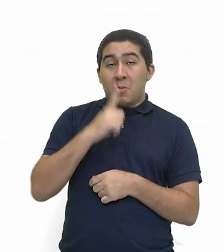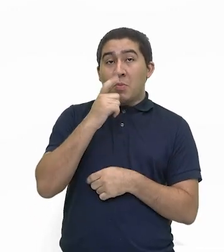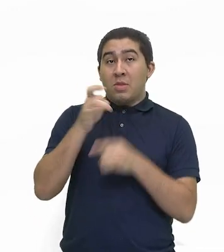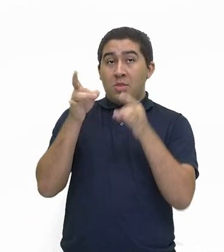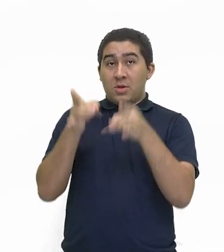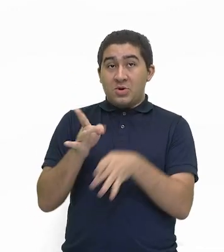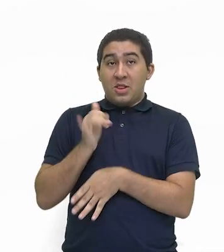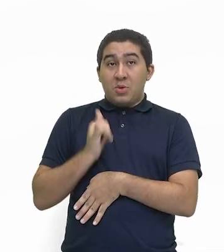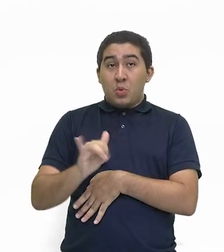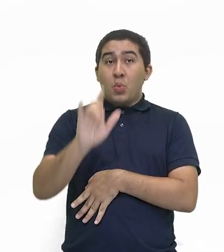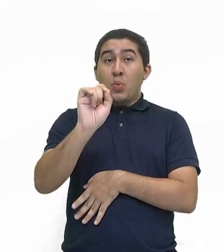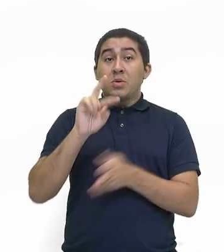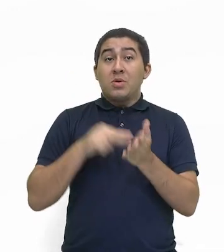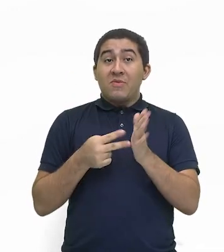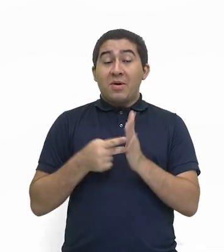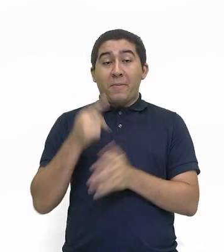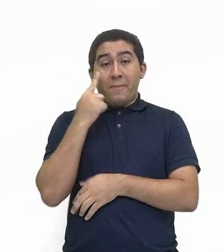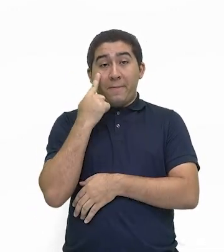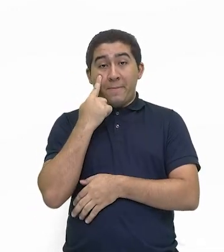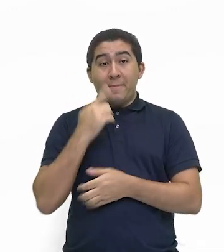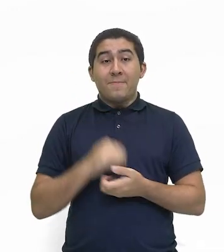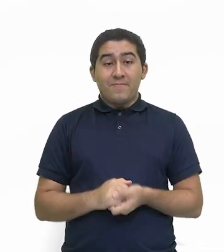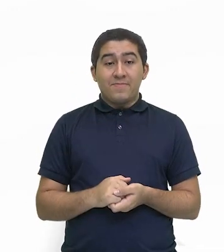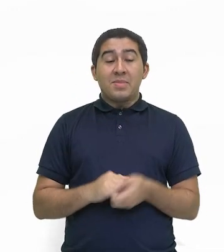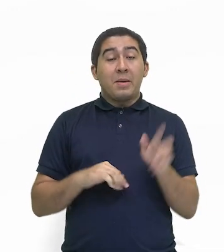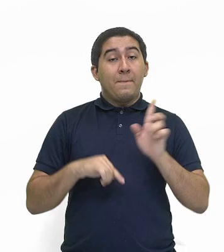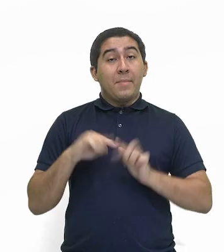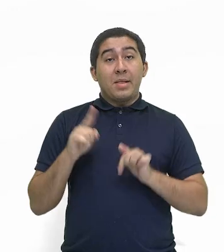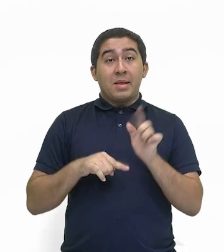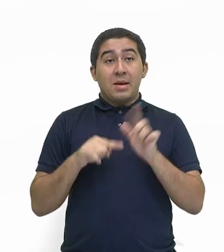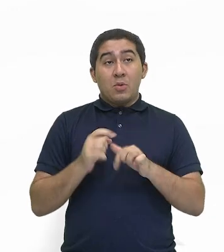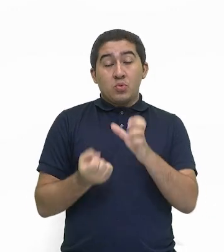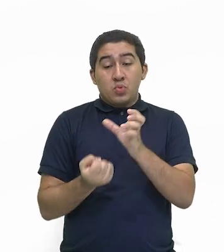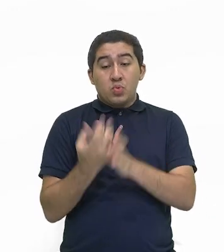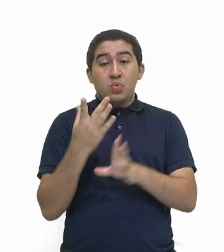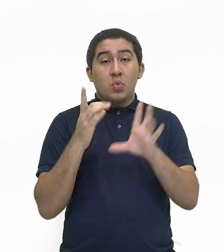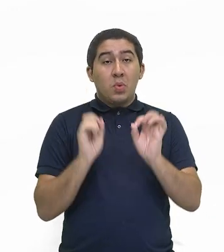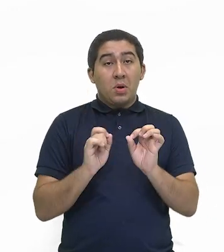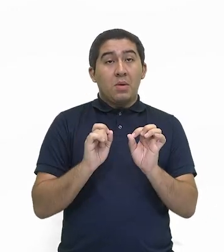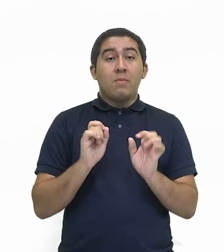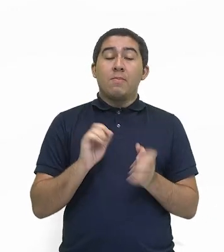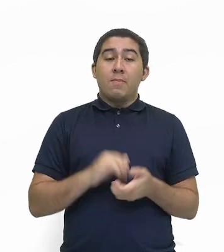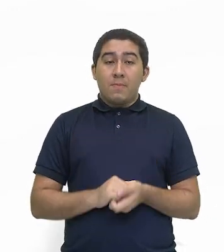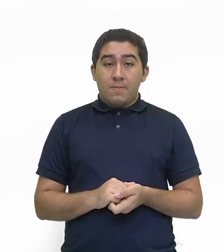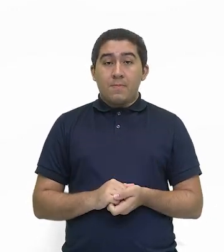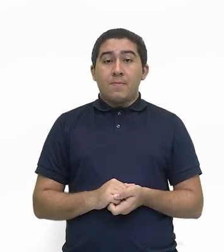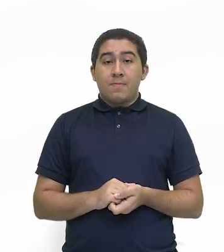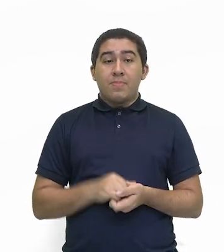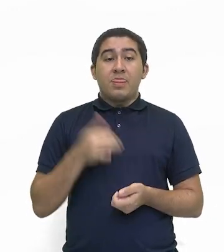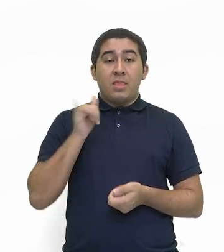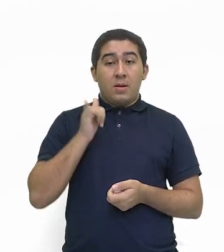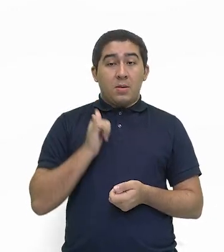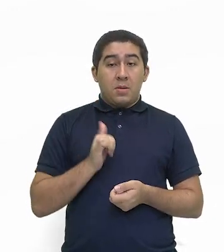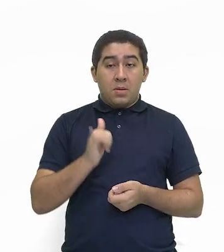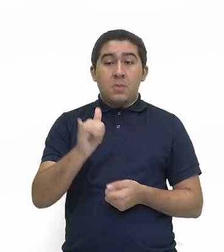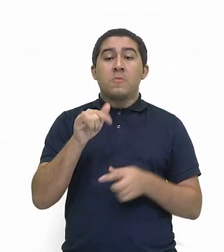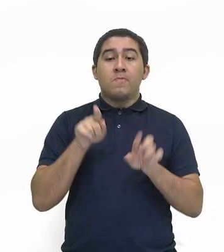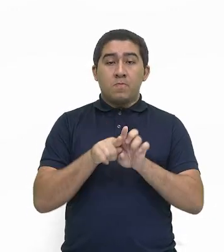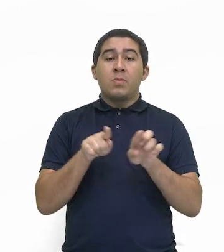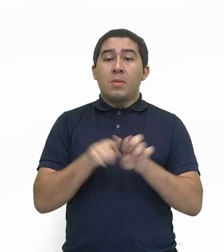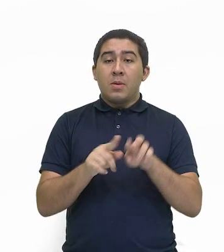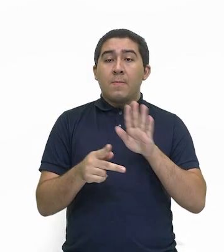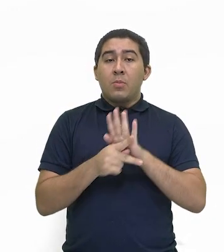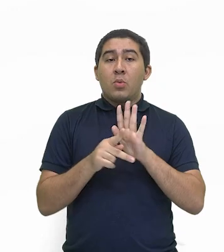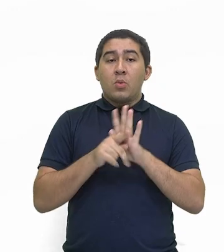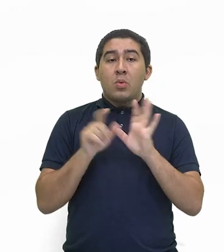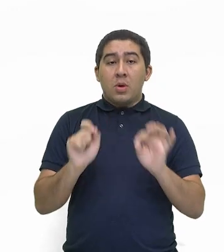bom? Então, o que é o lixo eletrônico? São resíduos gerados por dispositivos elétricos e